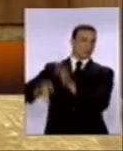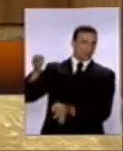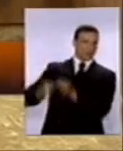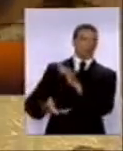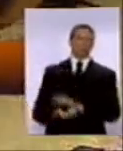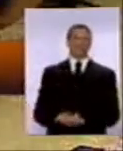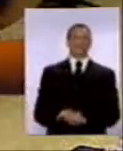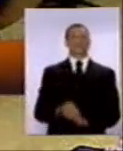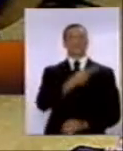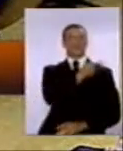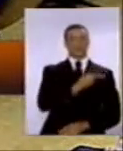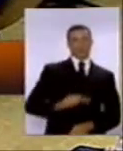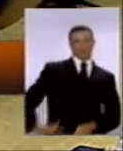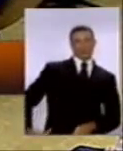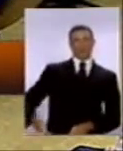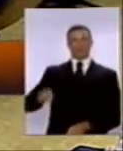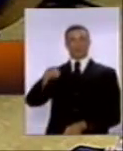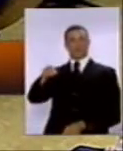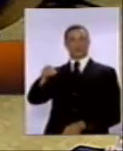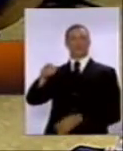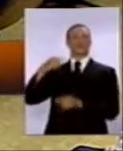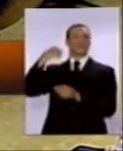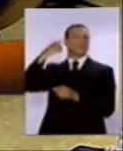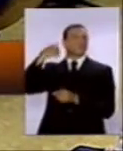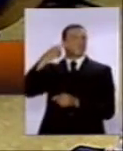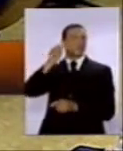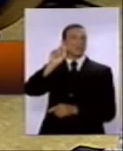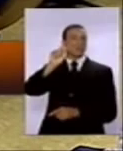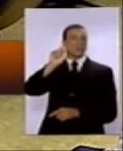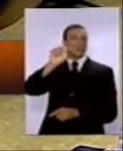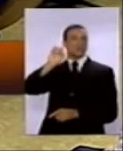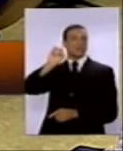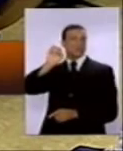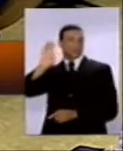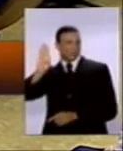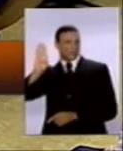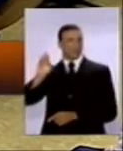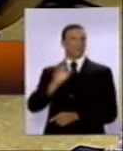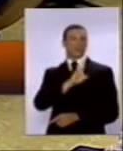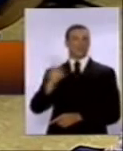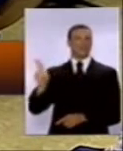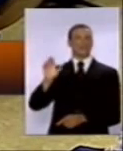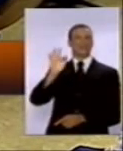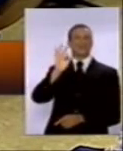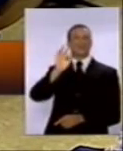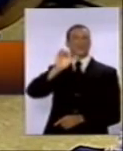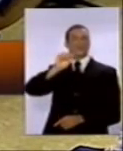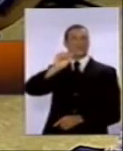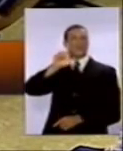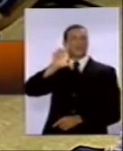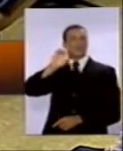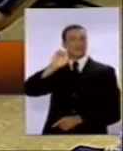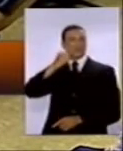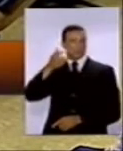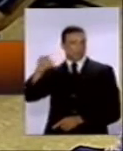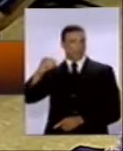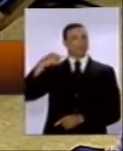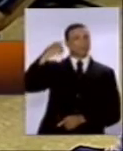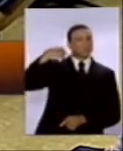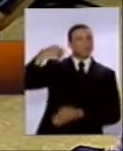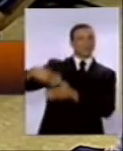presidente do conselho federal da oab doutor ophir cavalcante júnior na pessoa de quem são cumprimentados os advogados